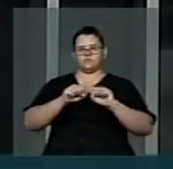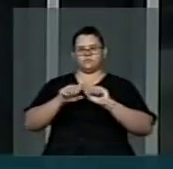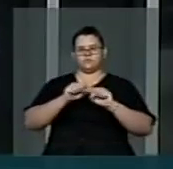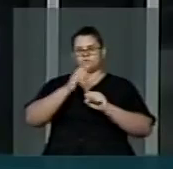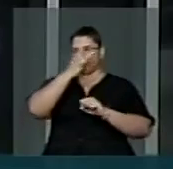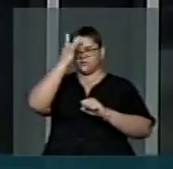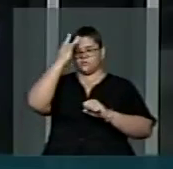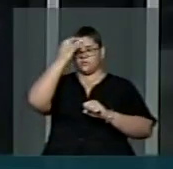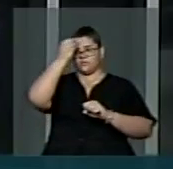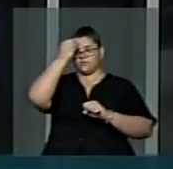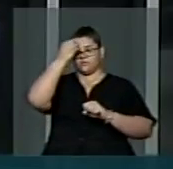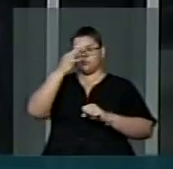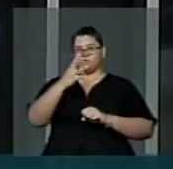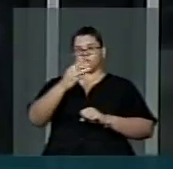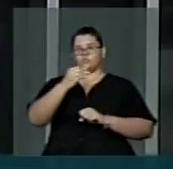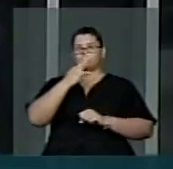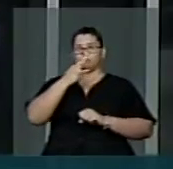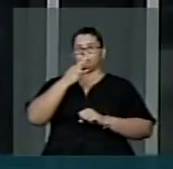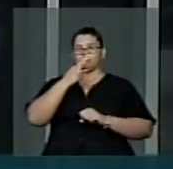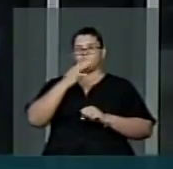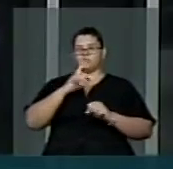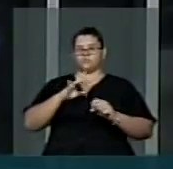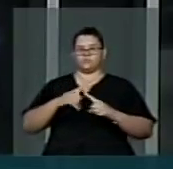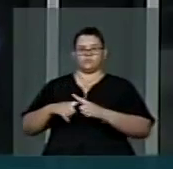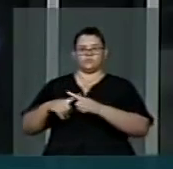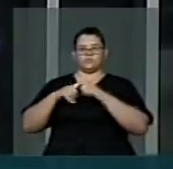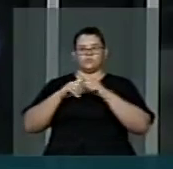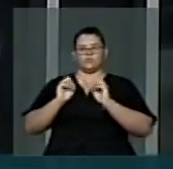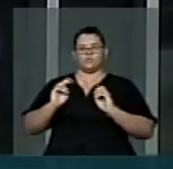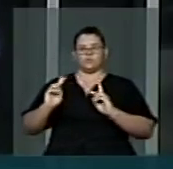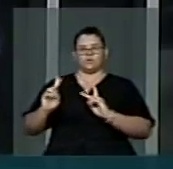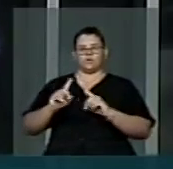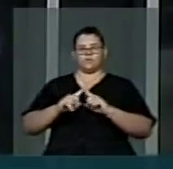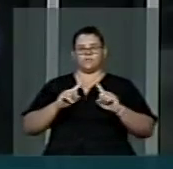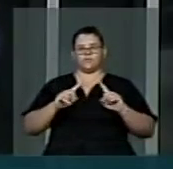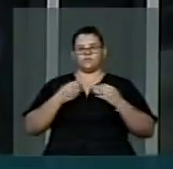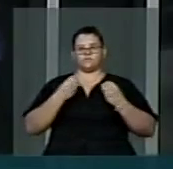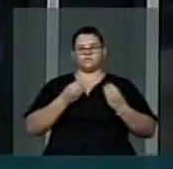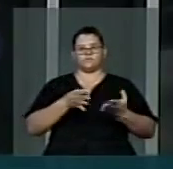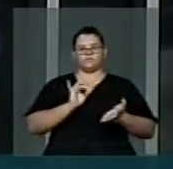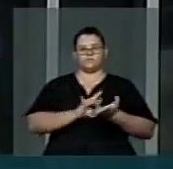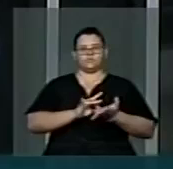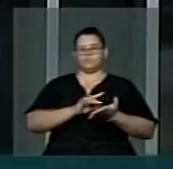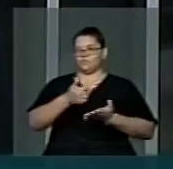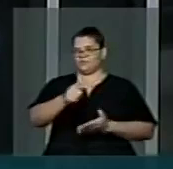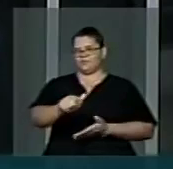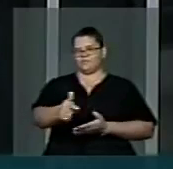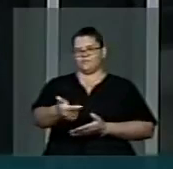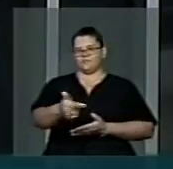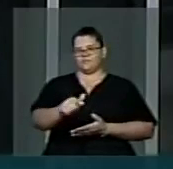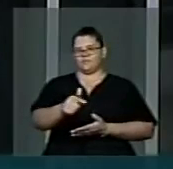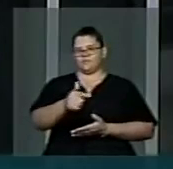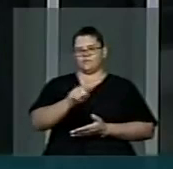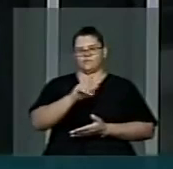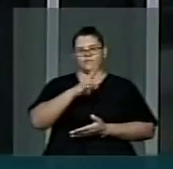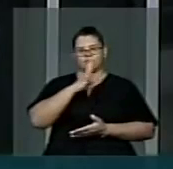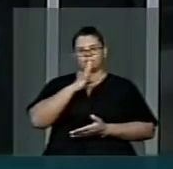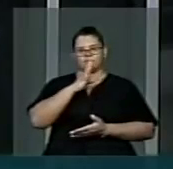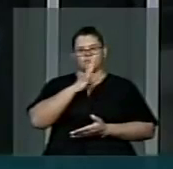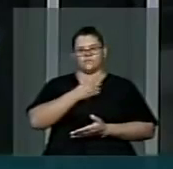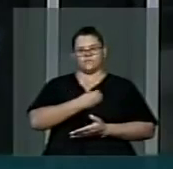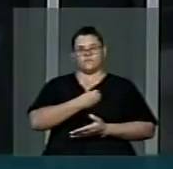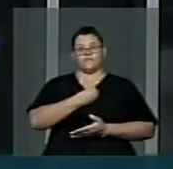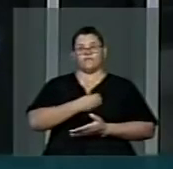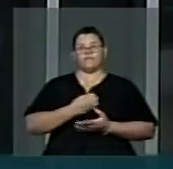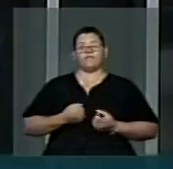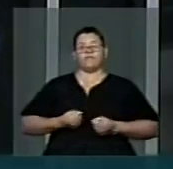competências técnicas e atributos competitivos, mas priva-o do conhecimento humanista que o prepararia para a vida.